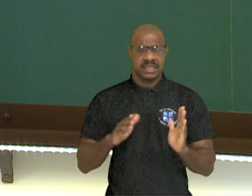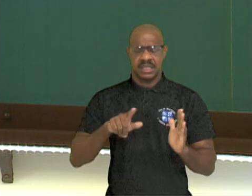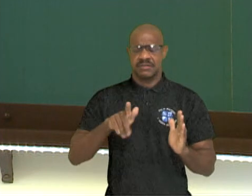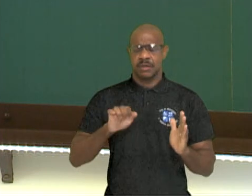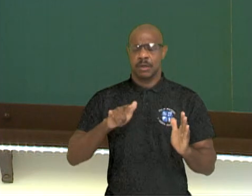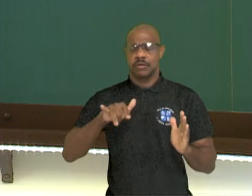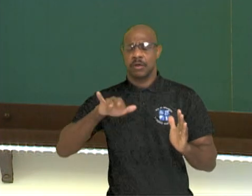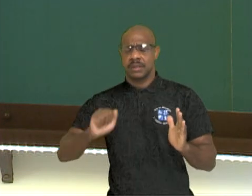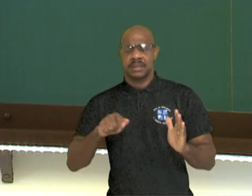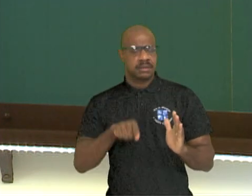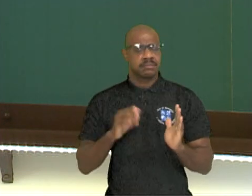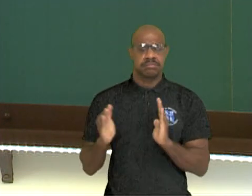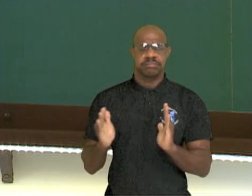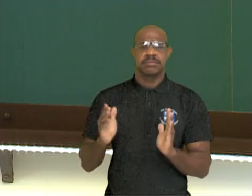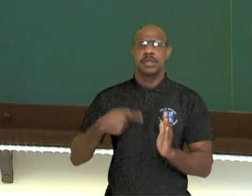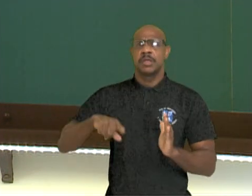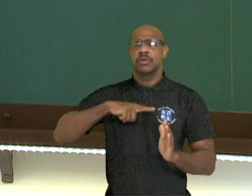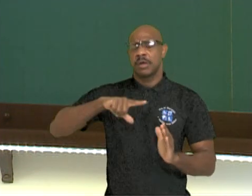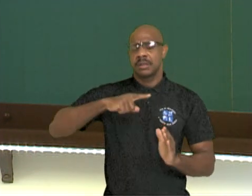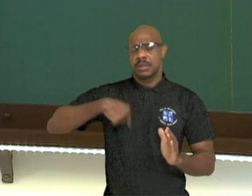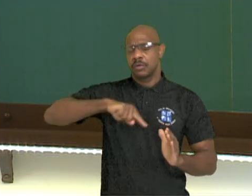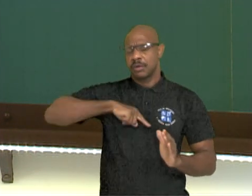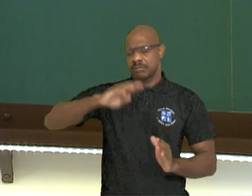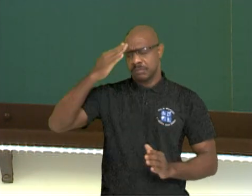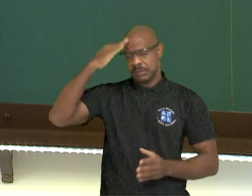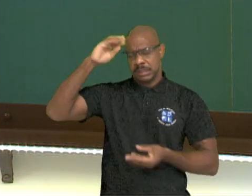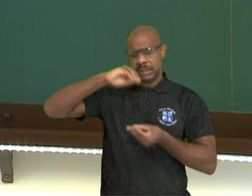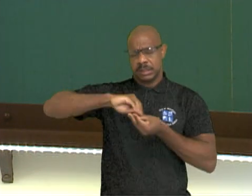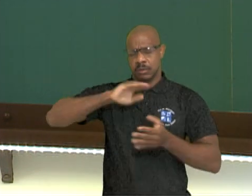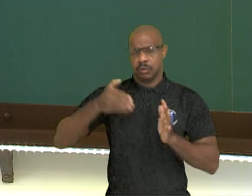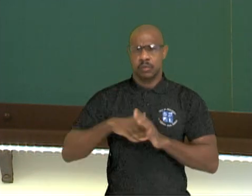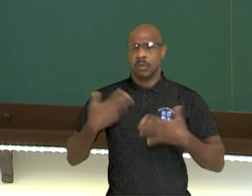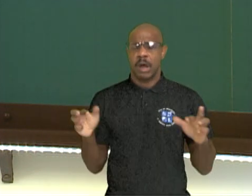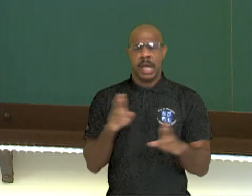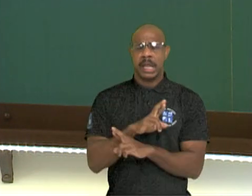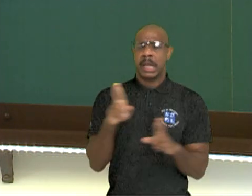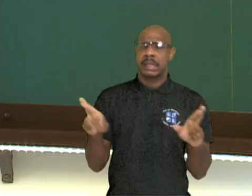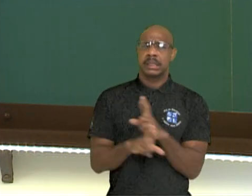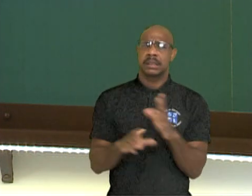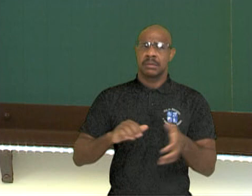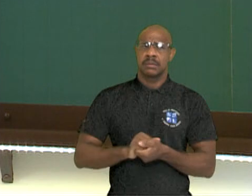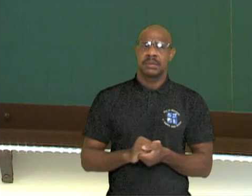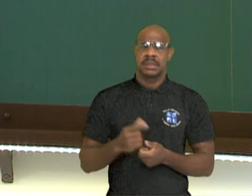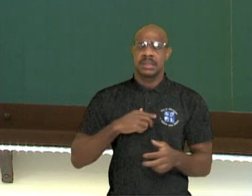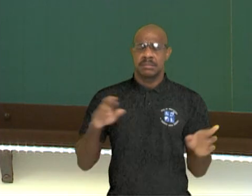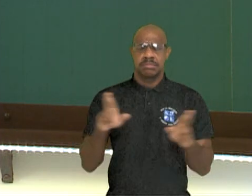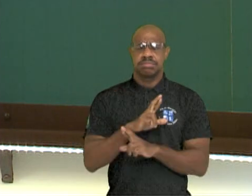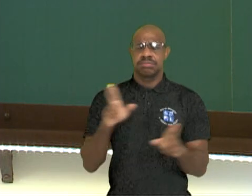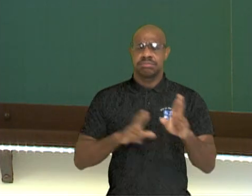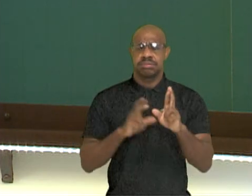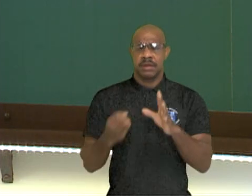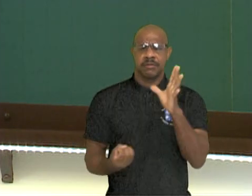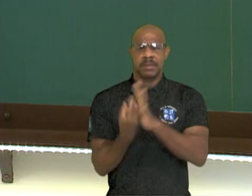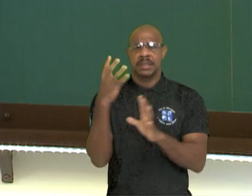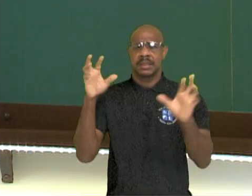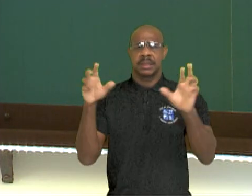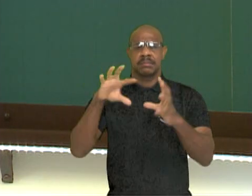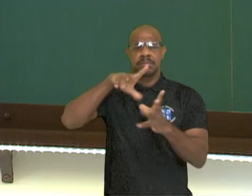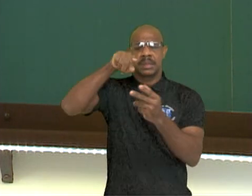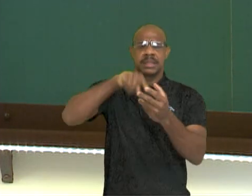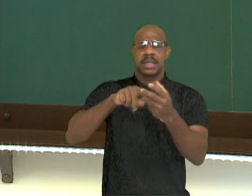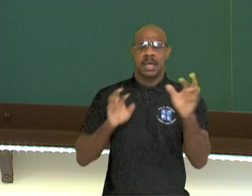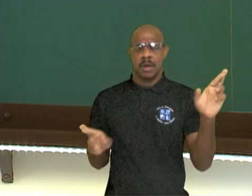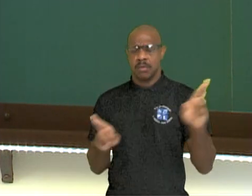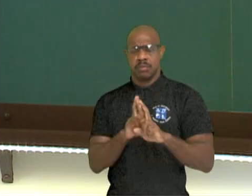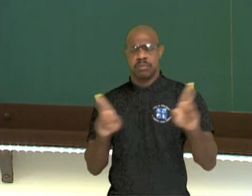nós entendemos tudo isso? E qual é a relação disso com a ideia de formação da Terra? A